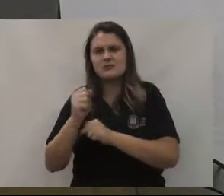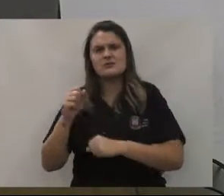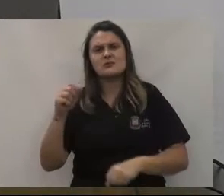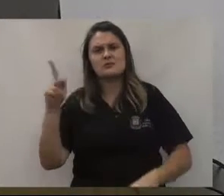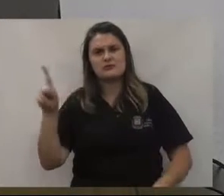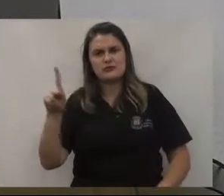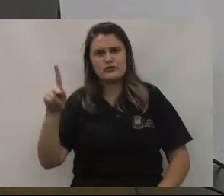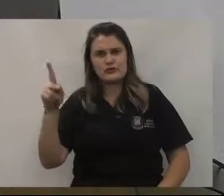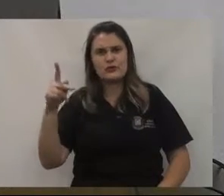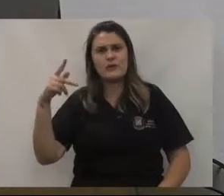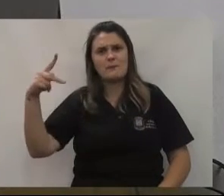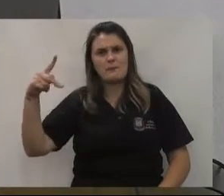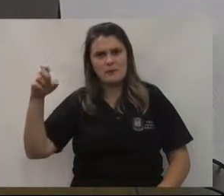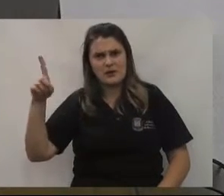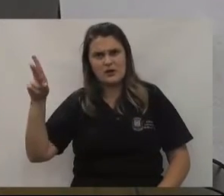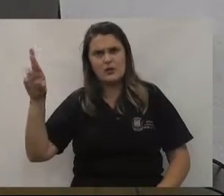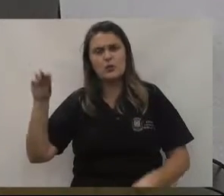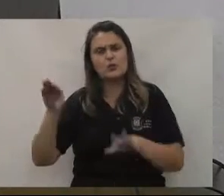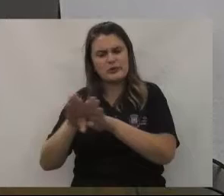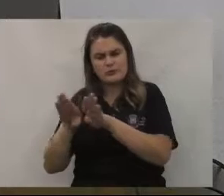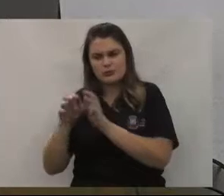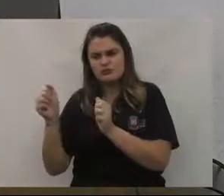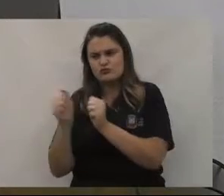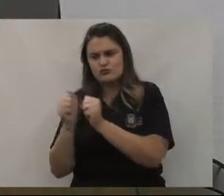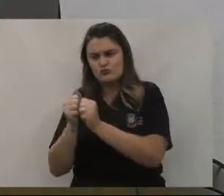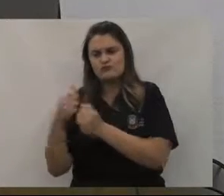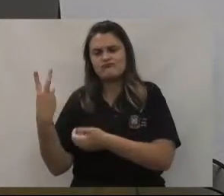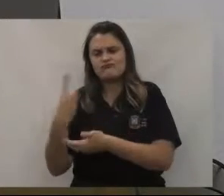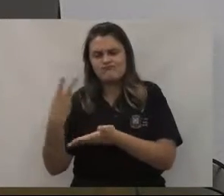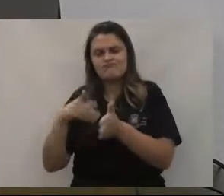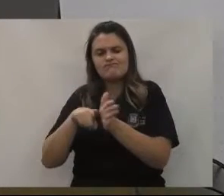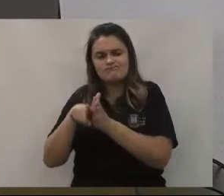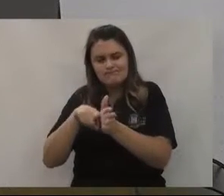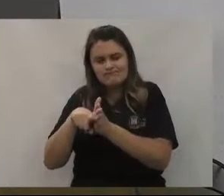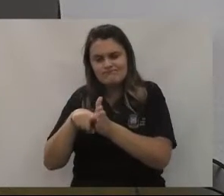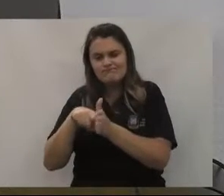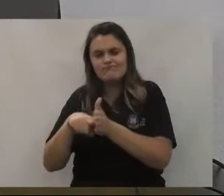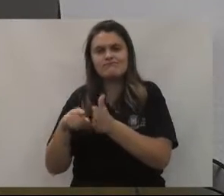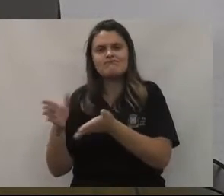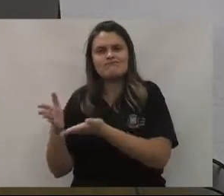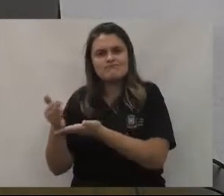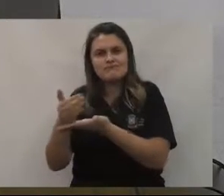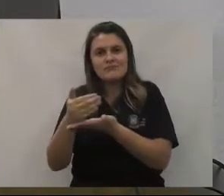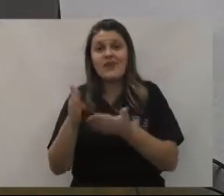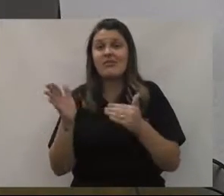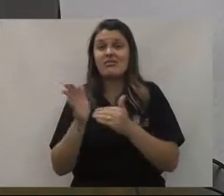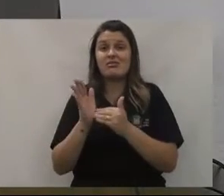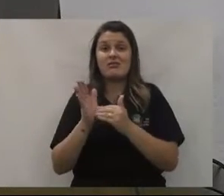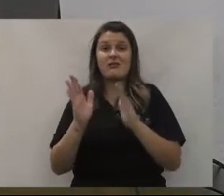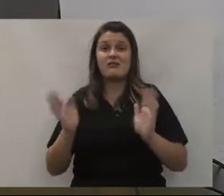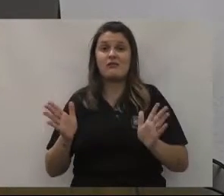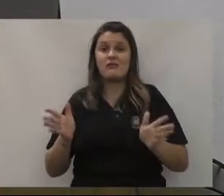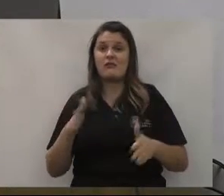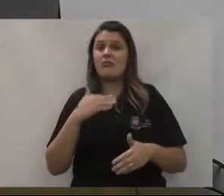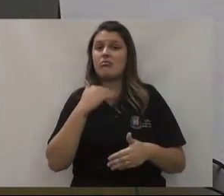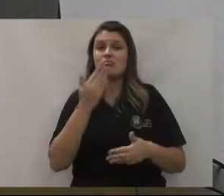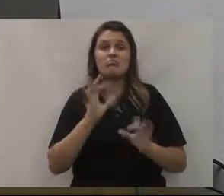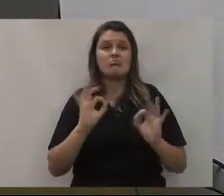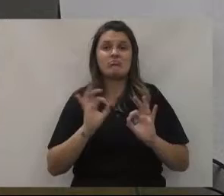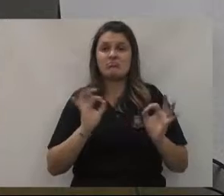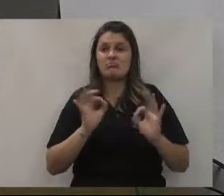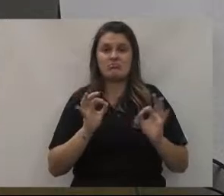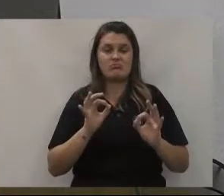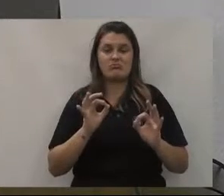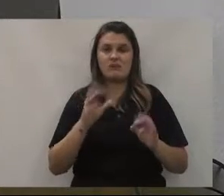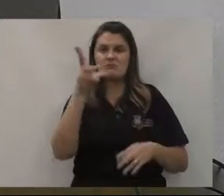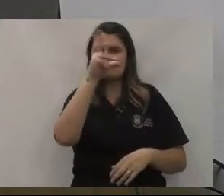Bom trabalhou nisso aqui também, trabalhamos em conjunto, fomos lá, e até agora a administração não